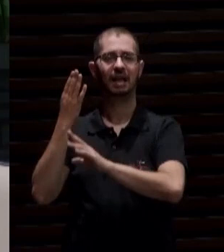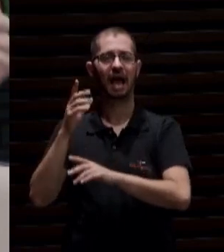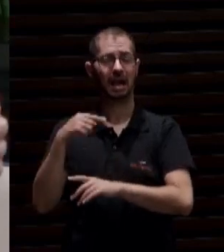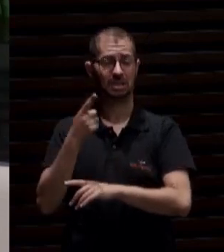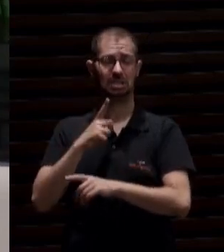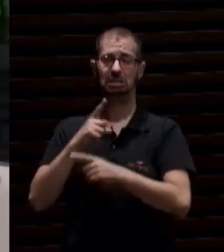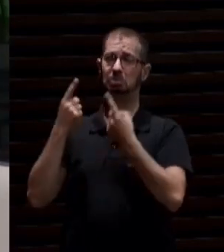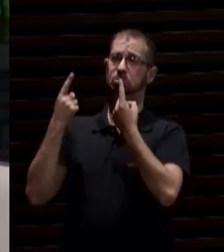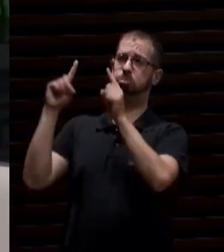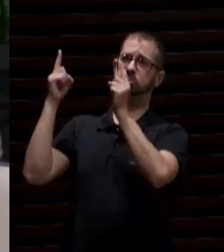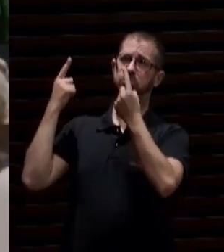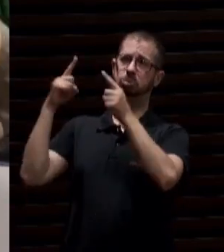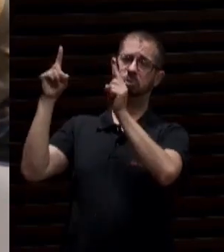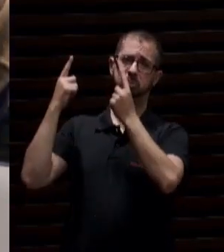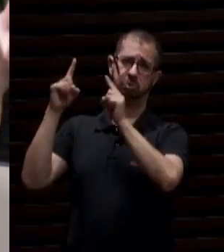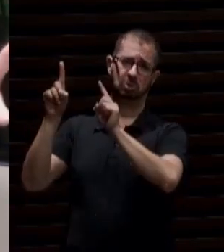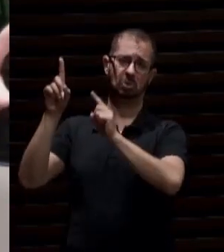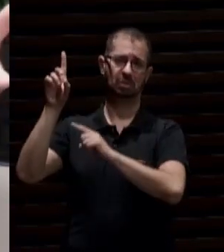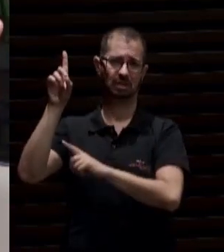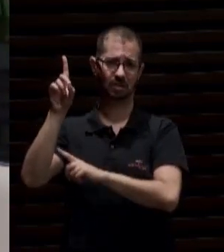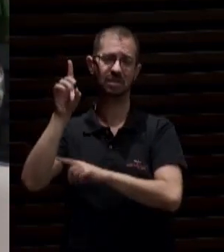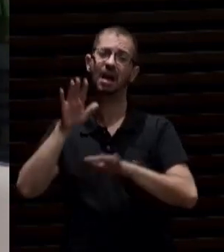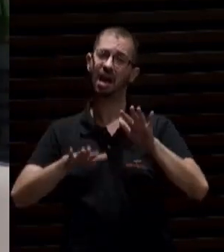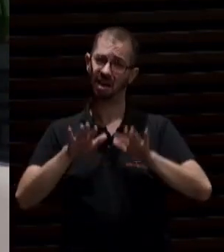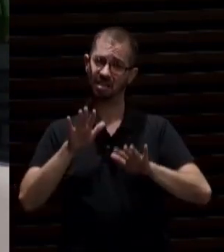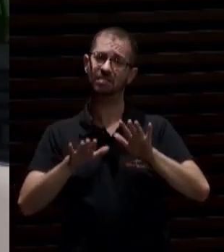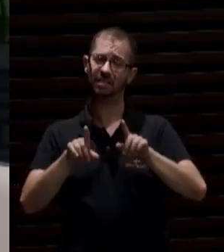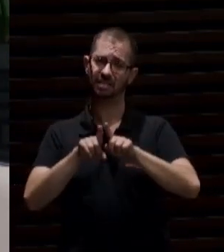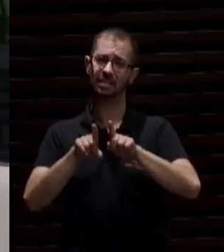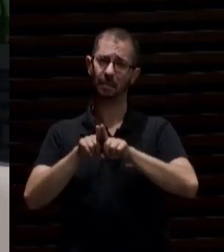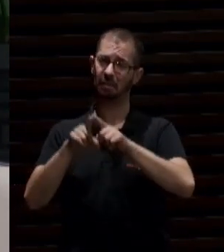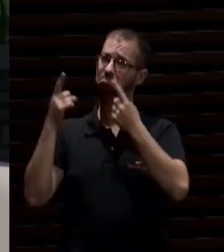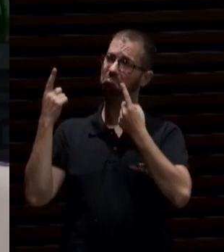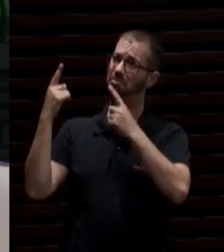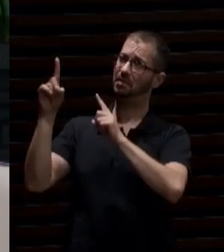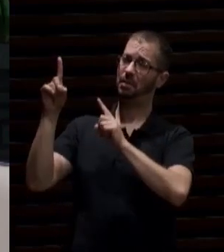blasfema na situação, como muitas vezes blasfemamos contra o próprio Deus.